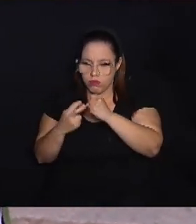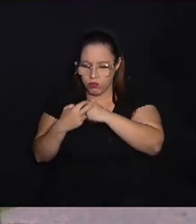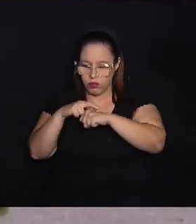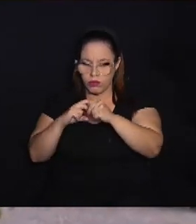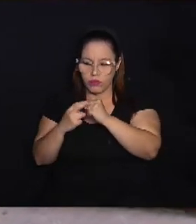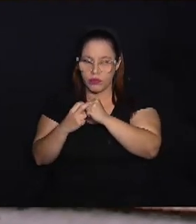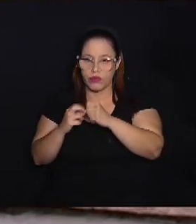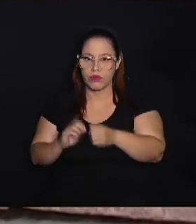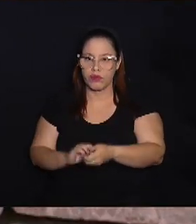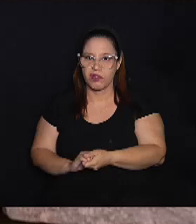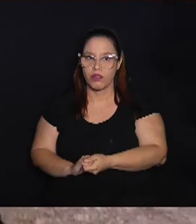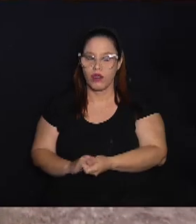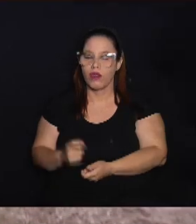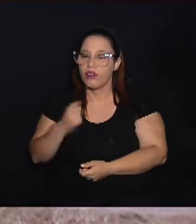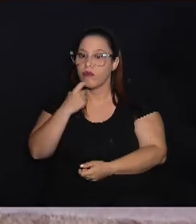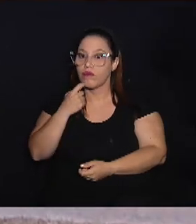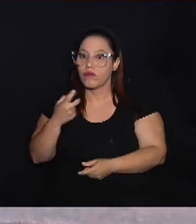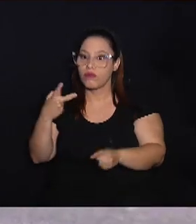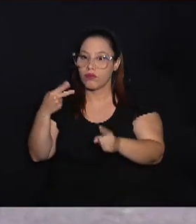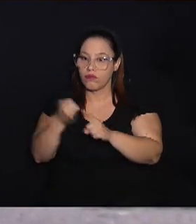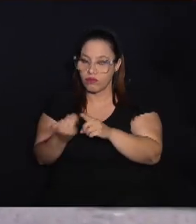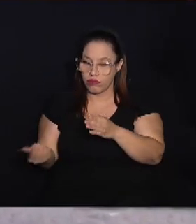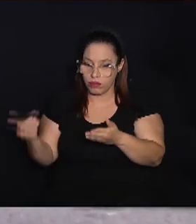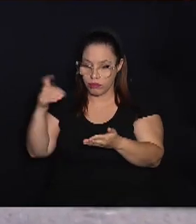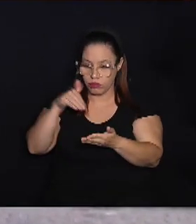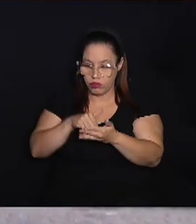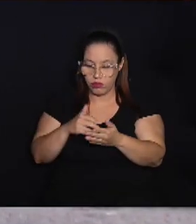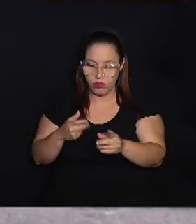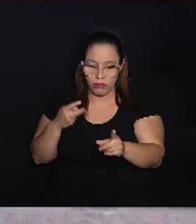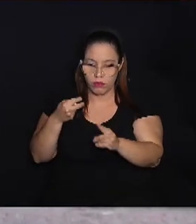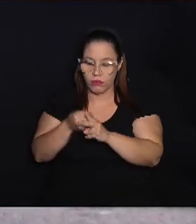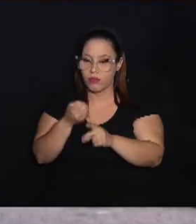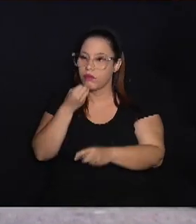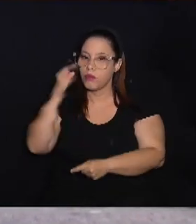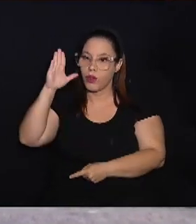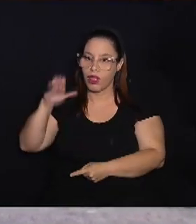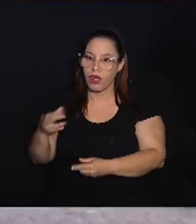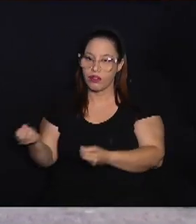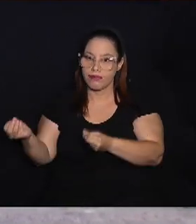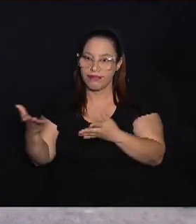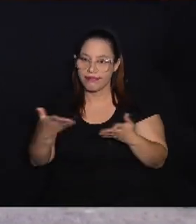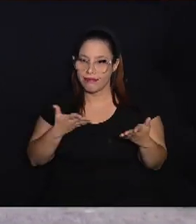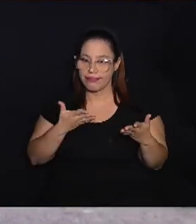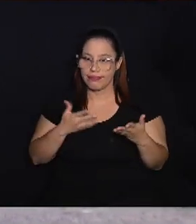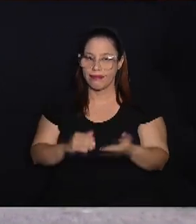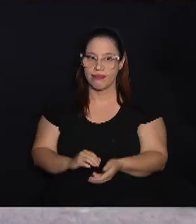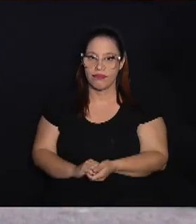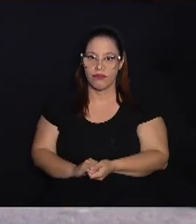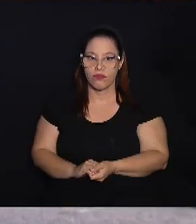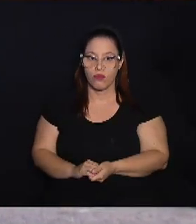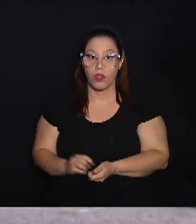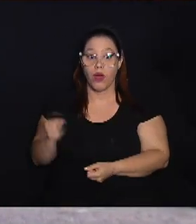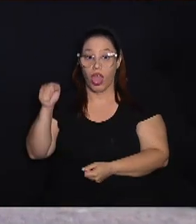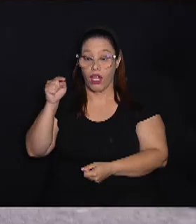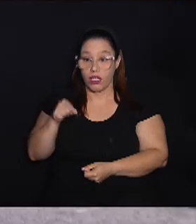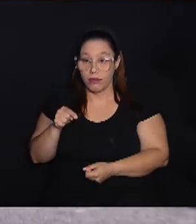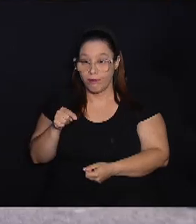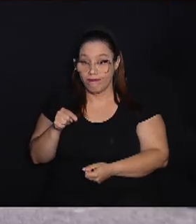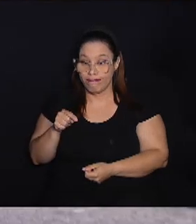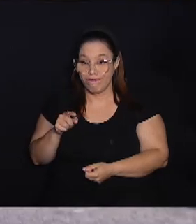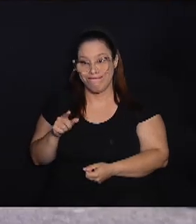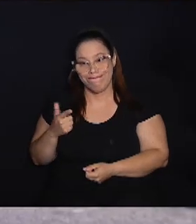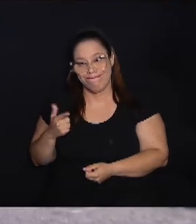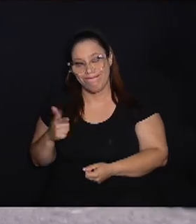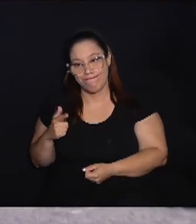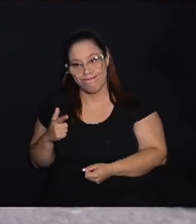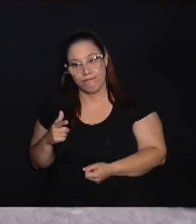a cidade de Campinas recebeu uma nova remessa desse imunizante. Boa tarde, seja bem-vinda. Olá, boa tarde. Não, e neste momento a gente ainda não recebeu